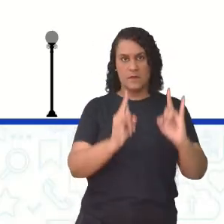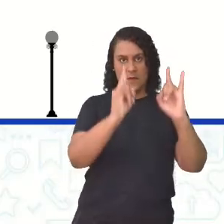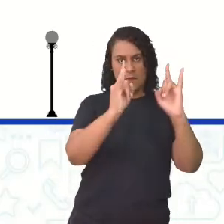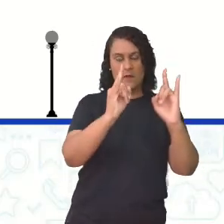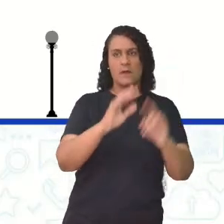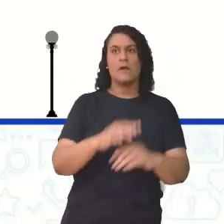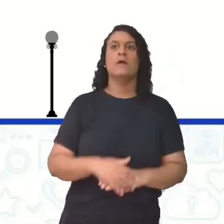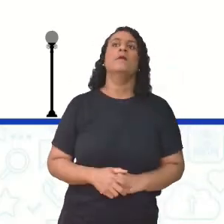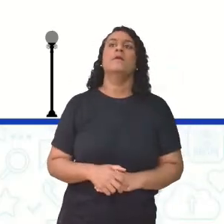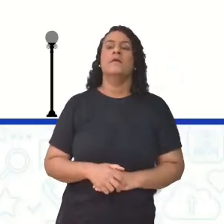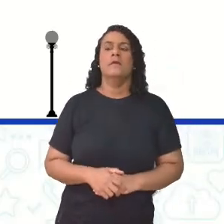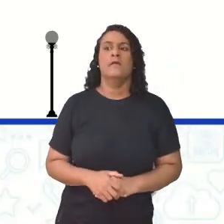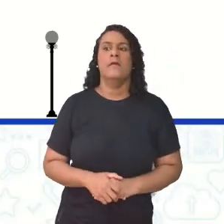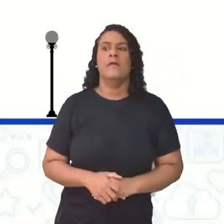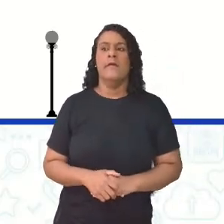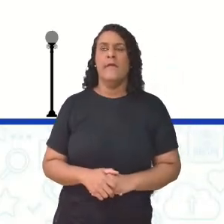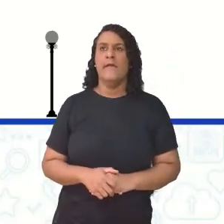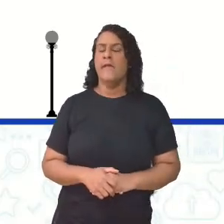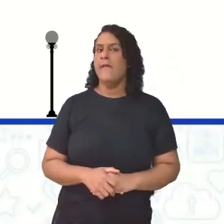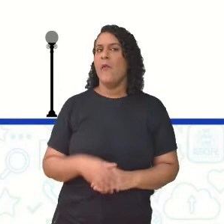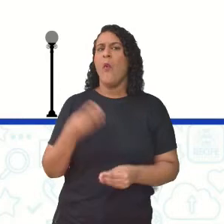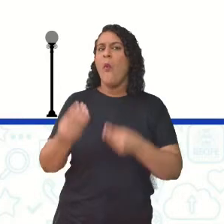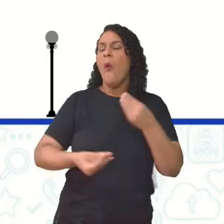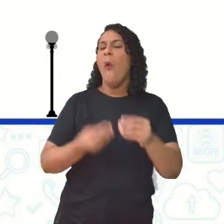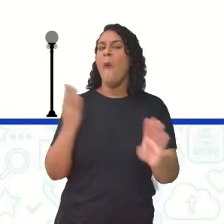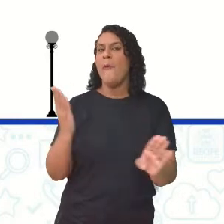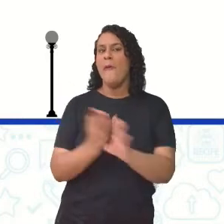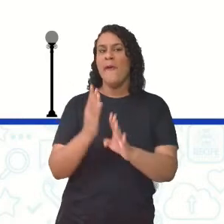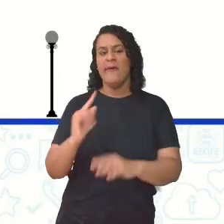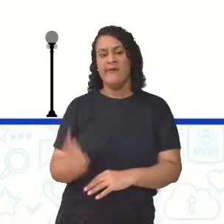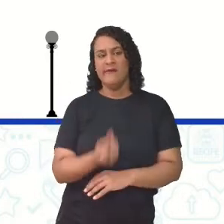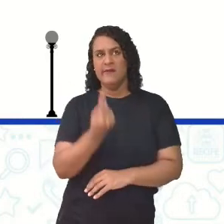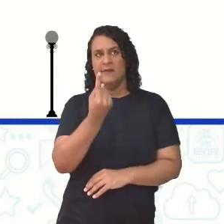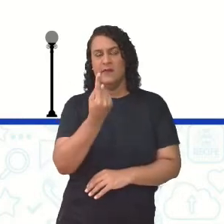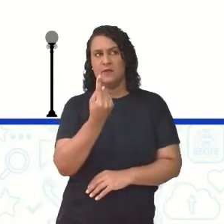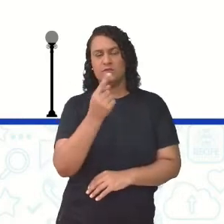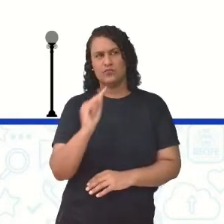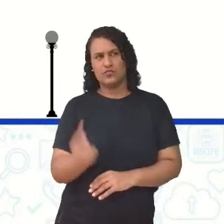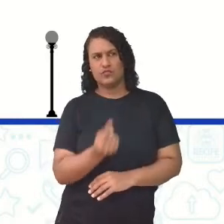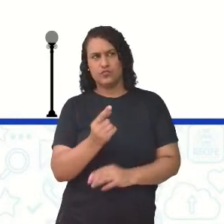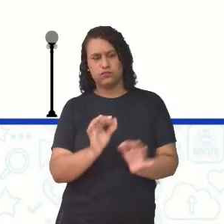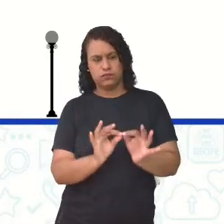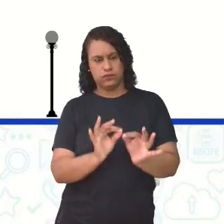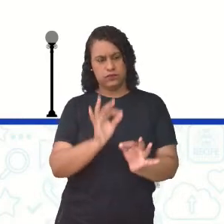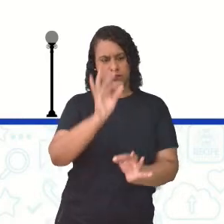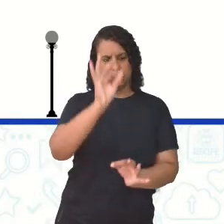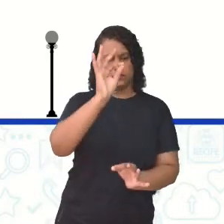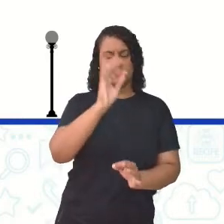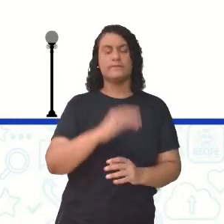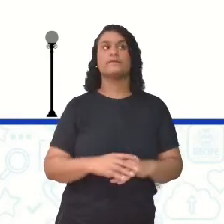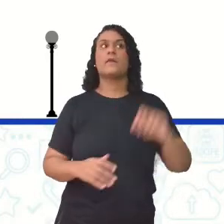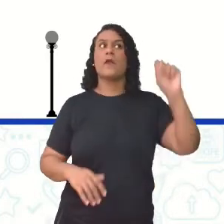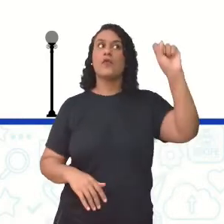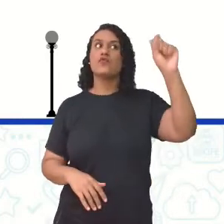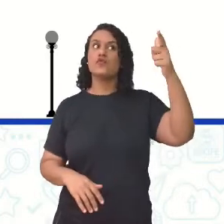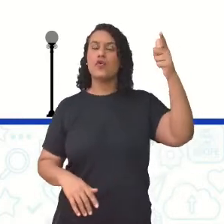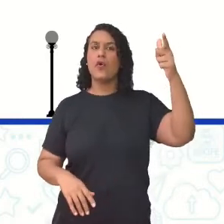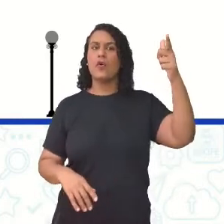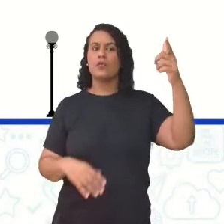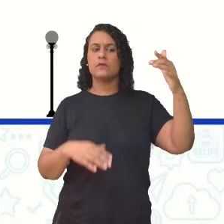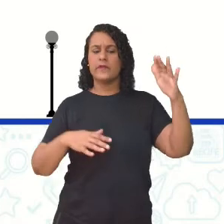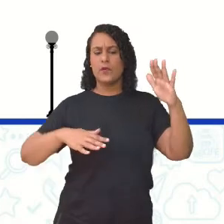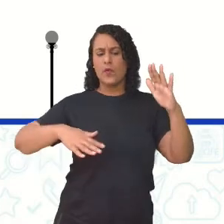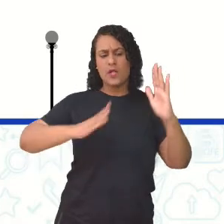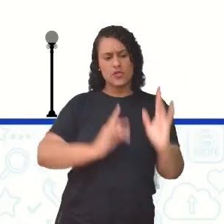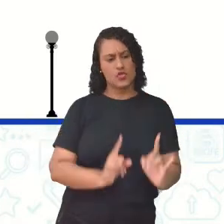e tenho lá que eu não consigo descobrir a altura desse prédio. Não dá para chegar lá. Tem um sol lá. Esse sol me diz que vai ter uma sombra para esse